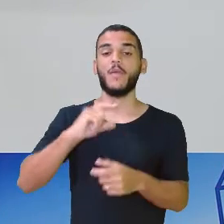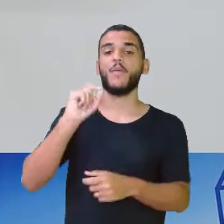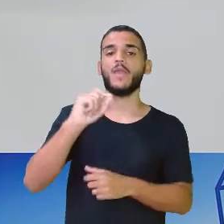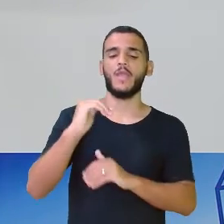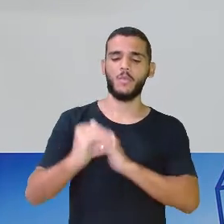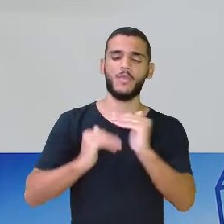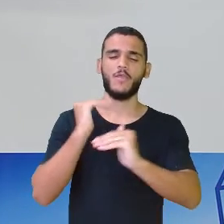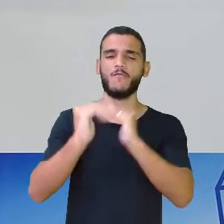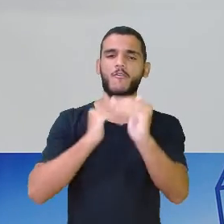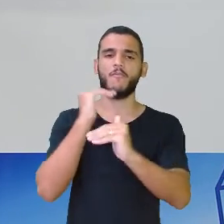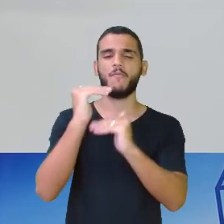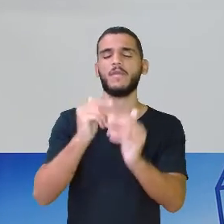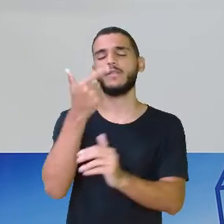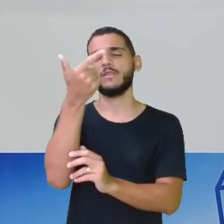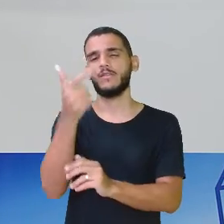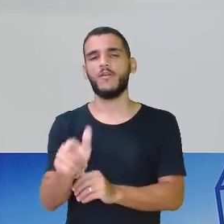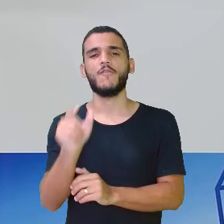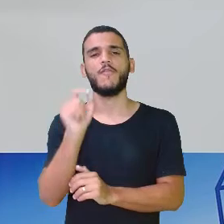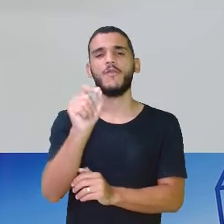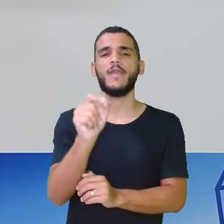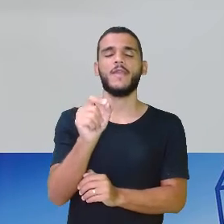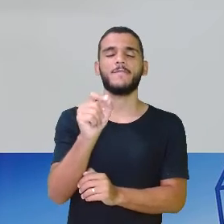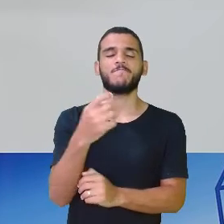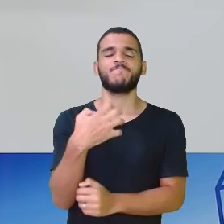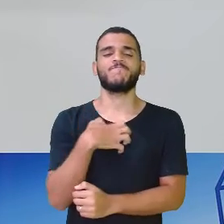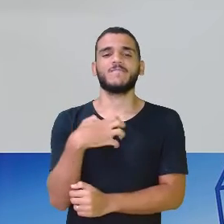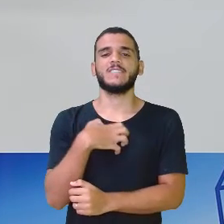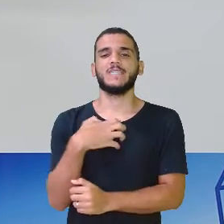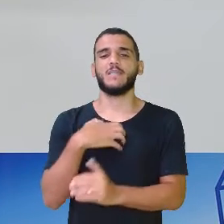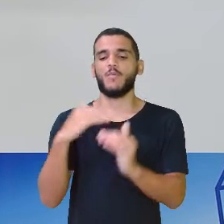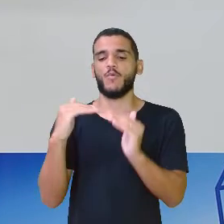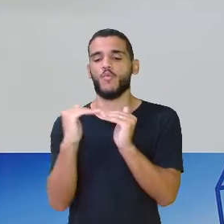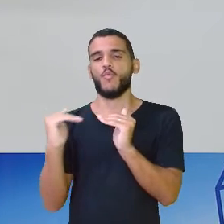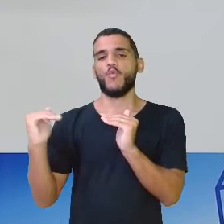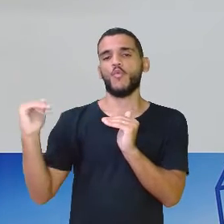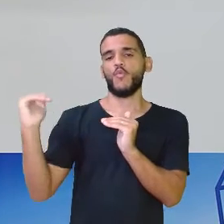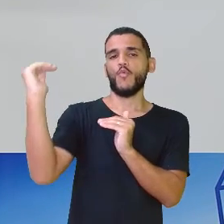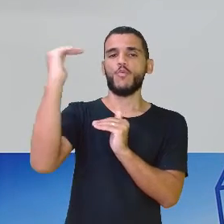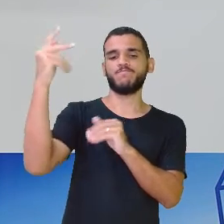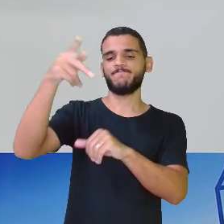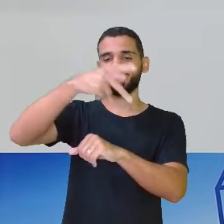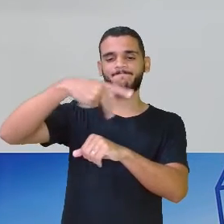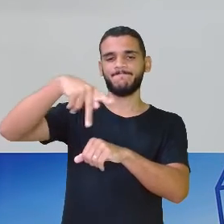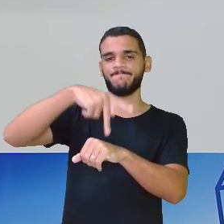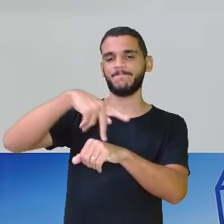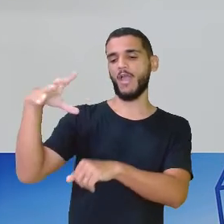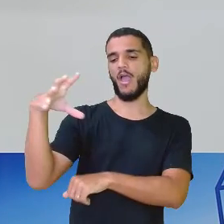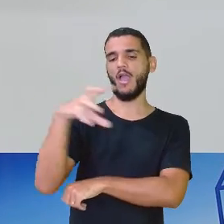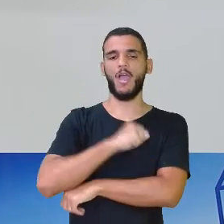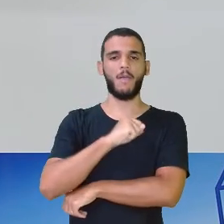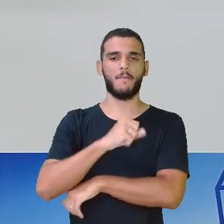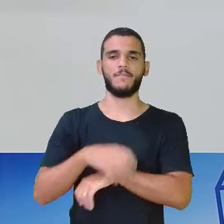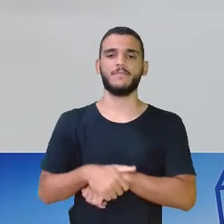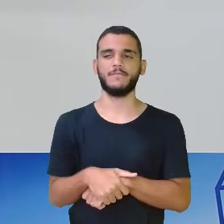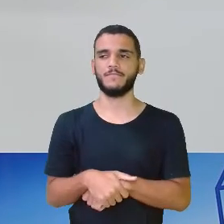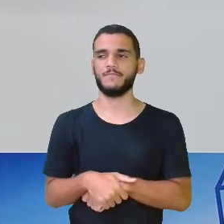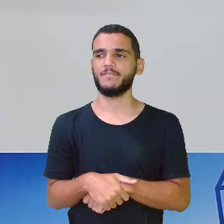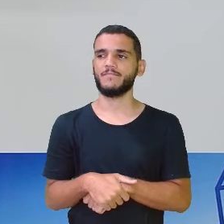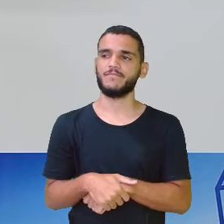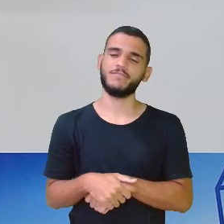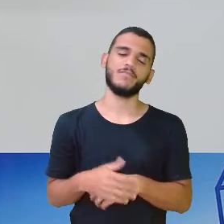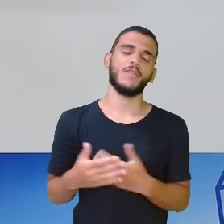revigoramento de um sentimento ultranacionalista, né? Um sentimento extremista aqui, ó, nacionalista,